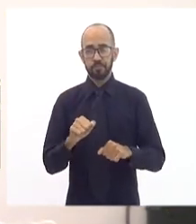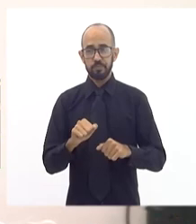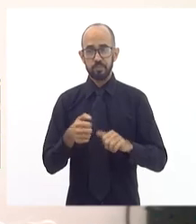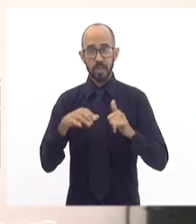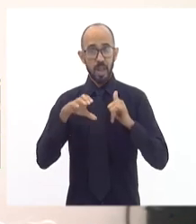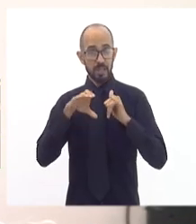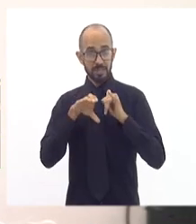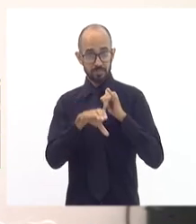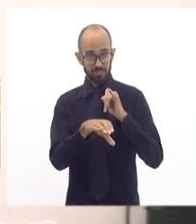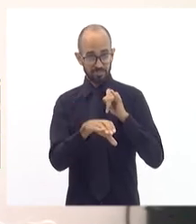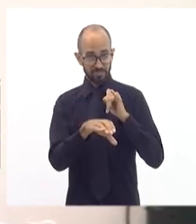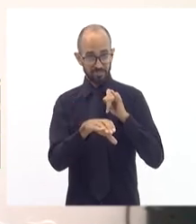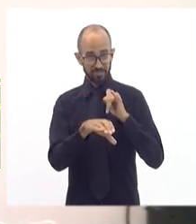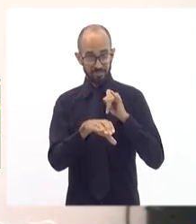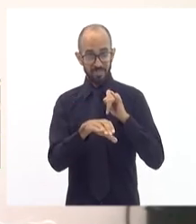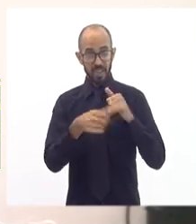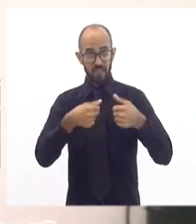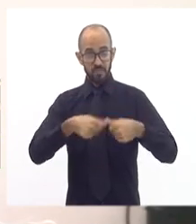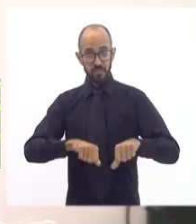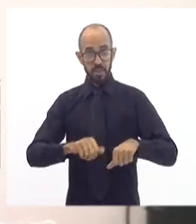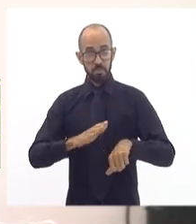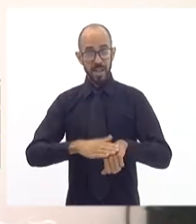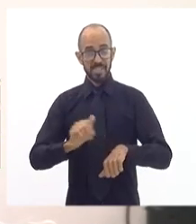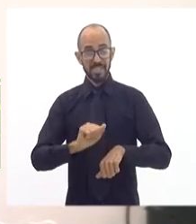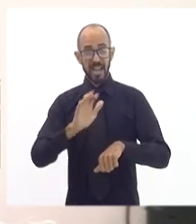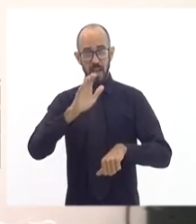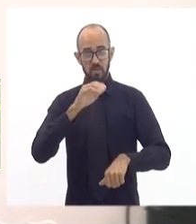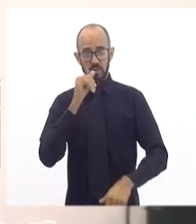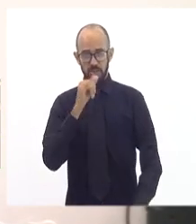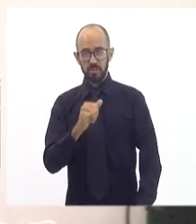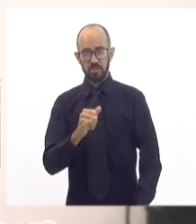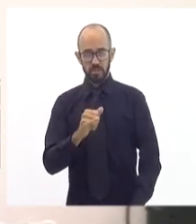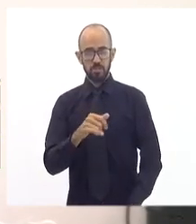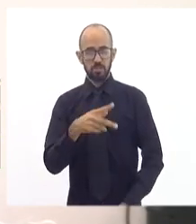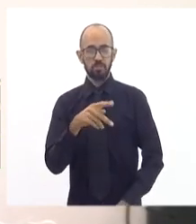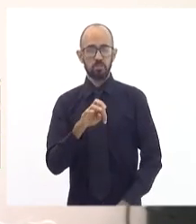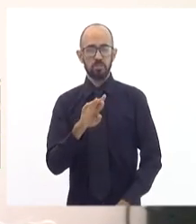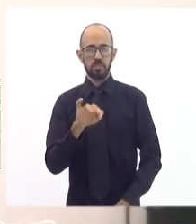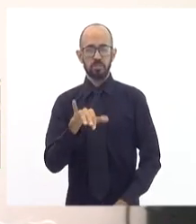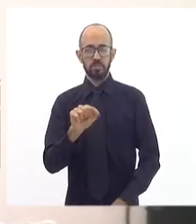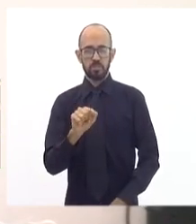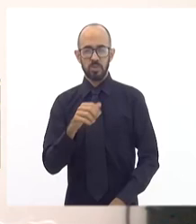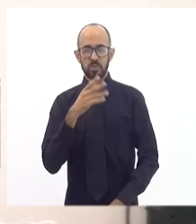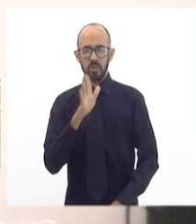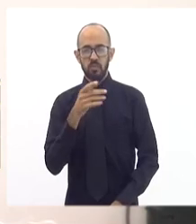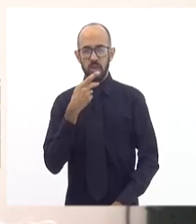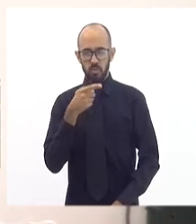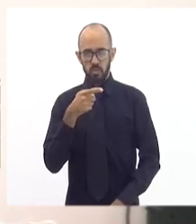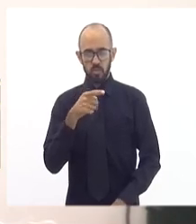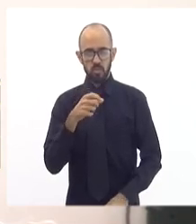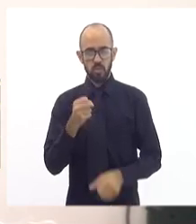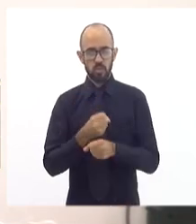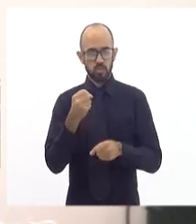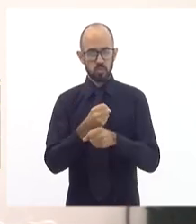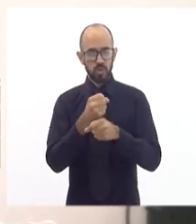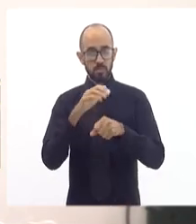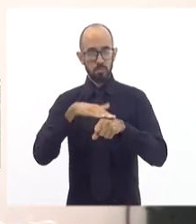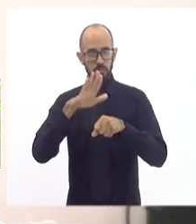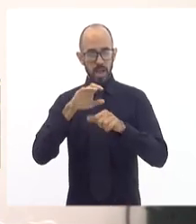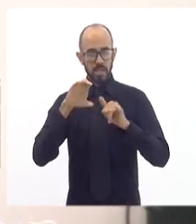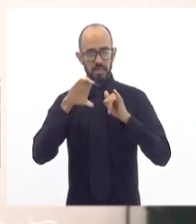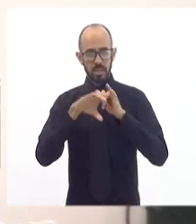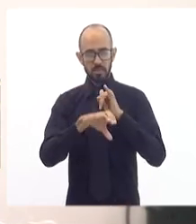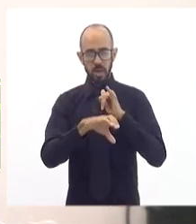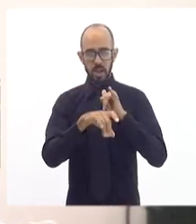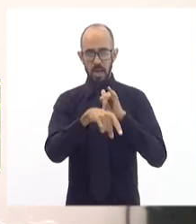encarecem a tarifa de energia a já foi falado aqui a Patrícia é a mesma acabou de falar sobre esse assunto construir mais termelétricas investir